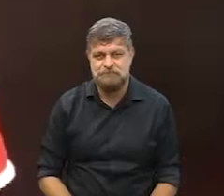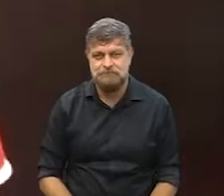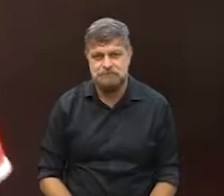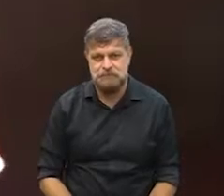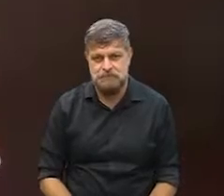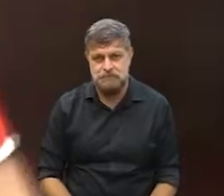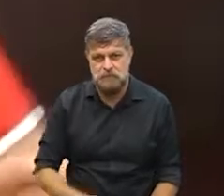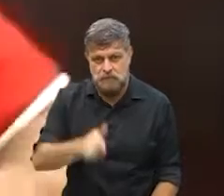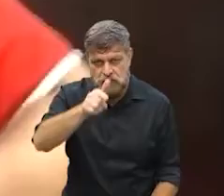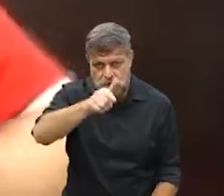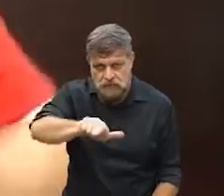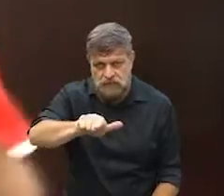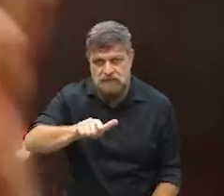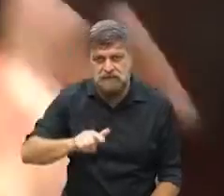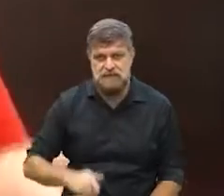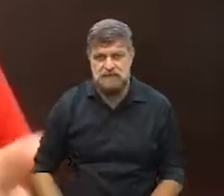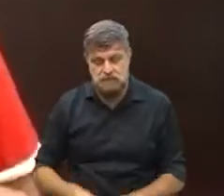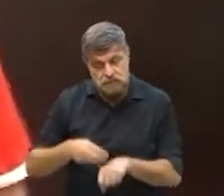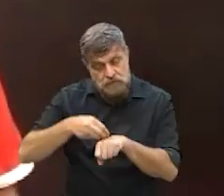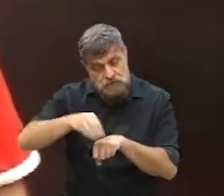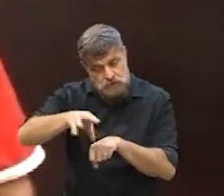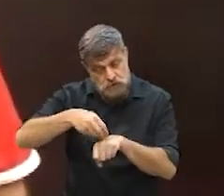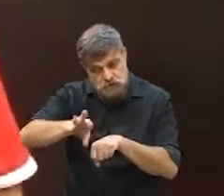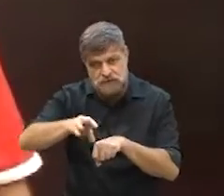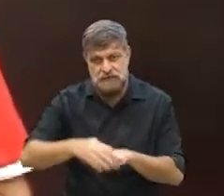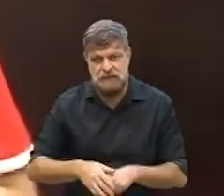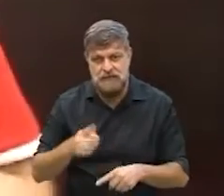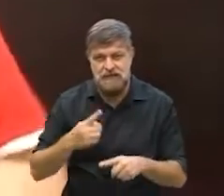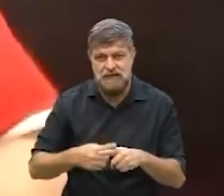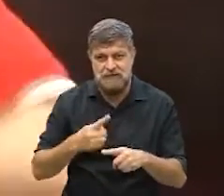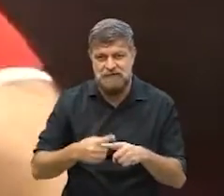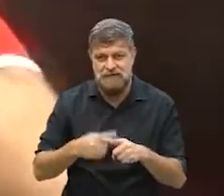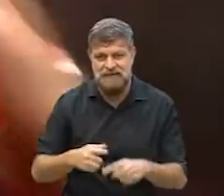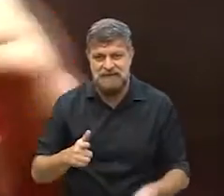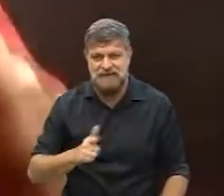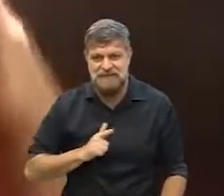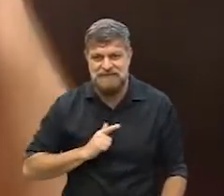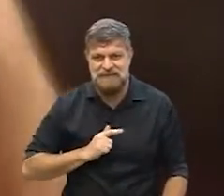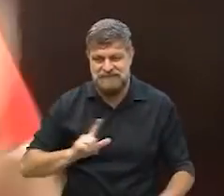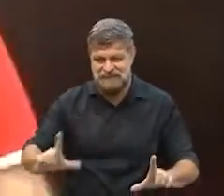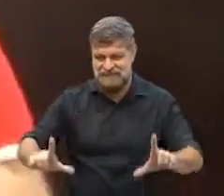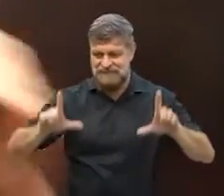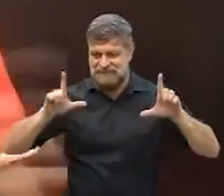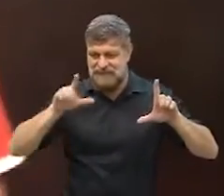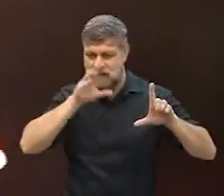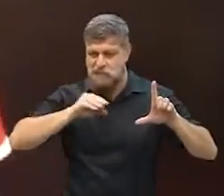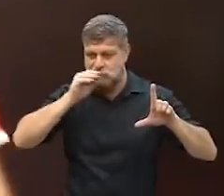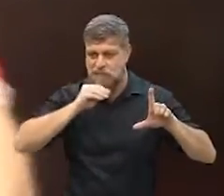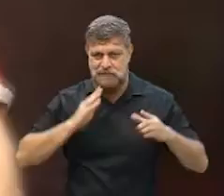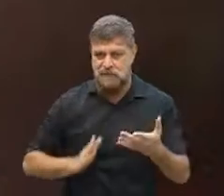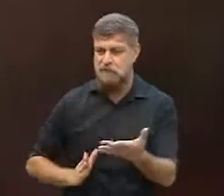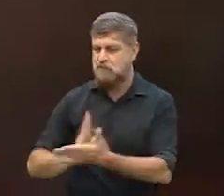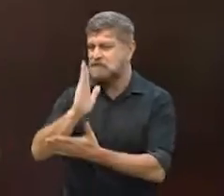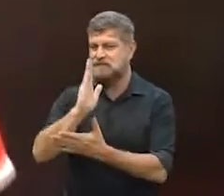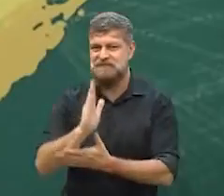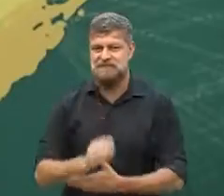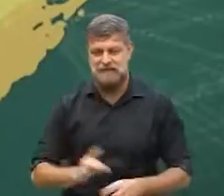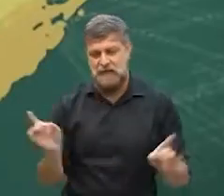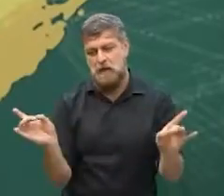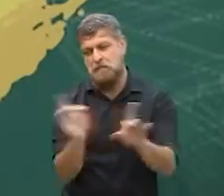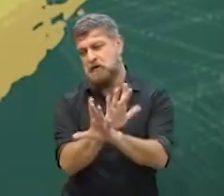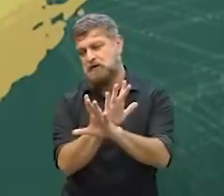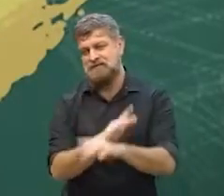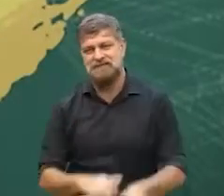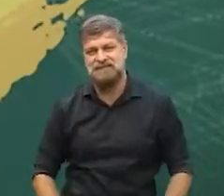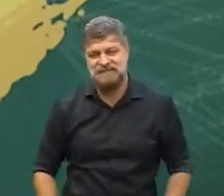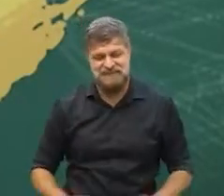Perfeito. De novo, né, são apenas dicas, porque senão bastava assistir aqui essa entrevista e já era. Você está preparado, pronto,